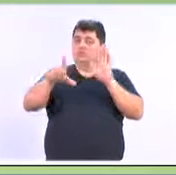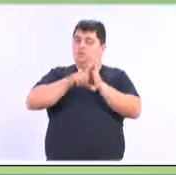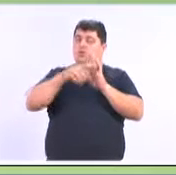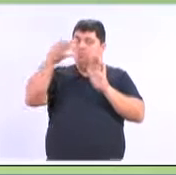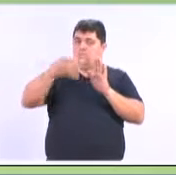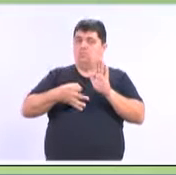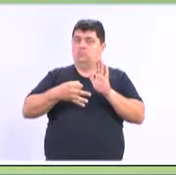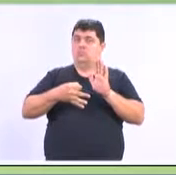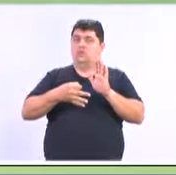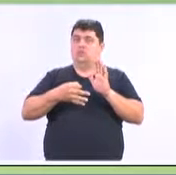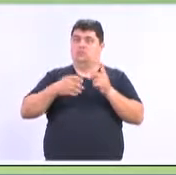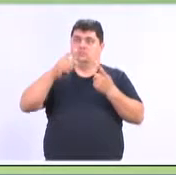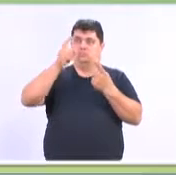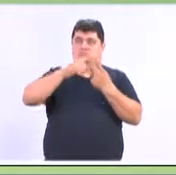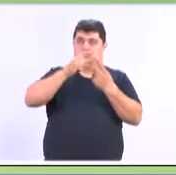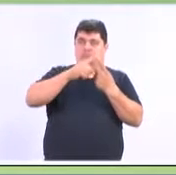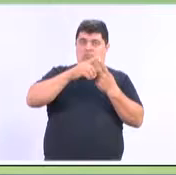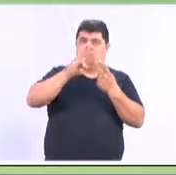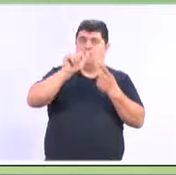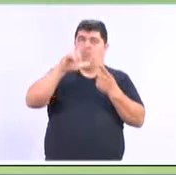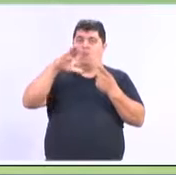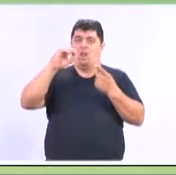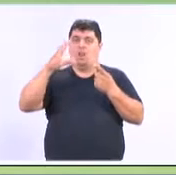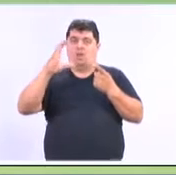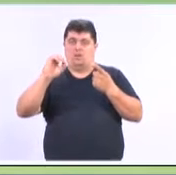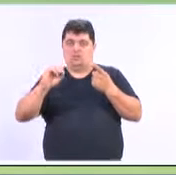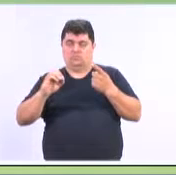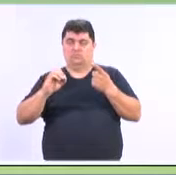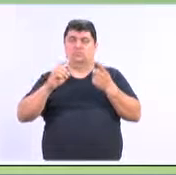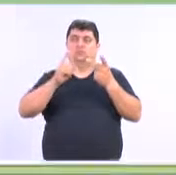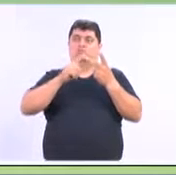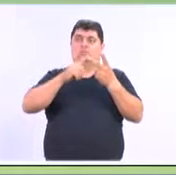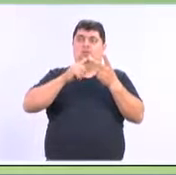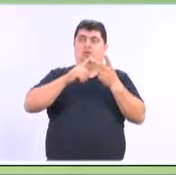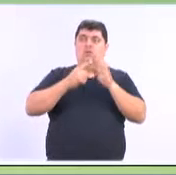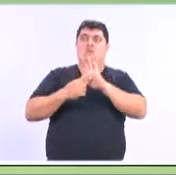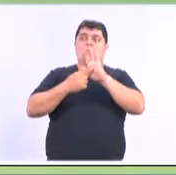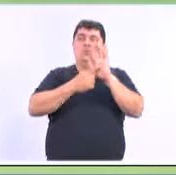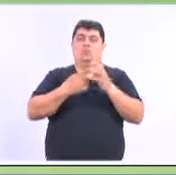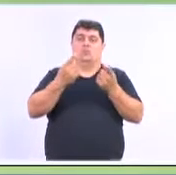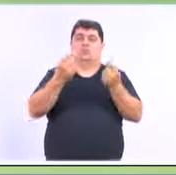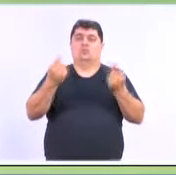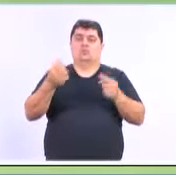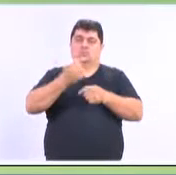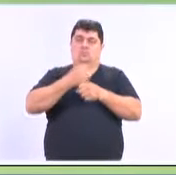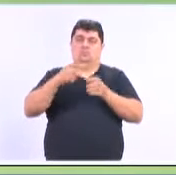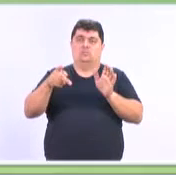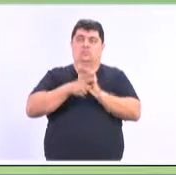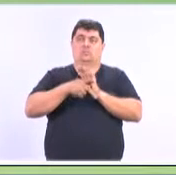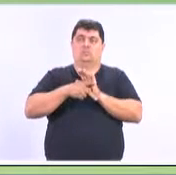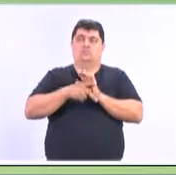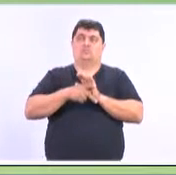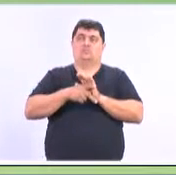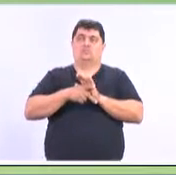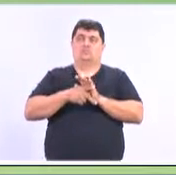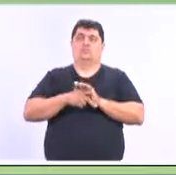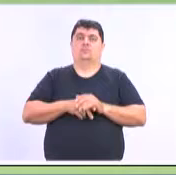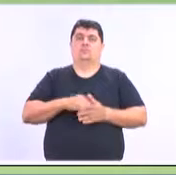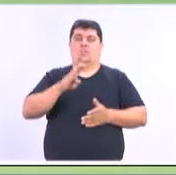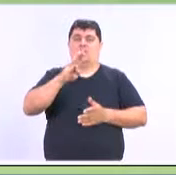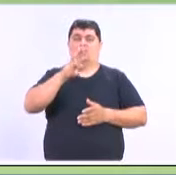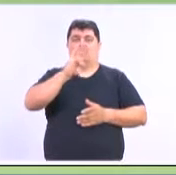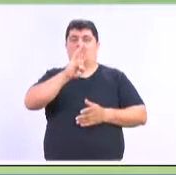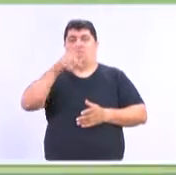balanço patrimonial e na demonstração do resultado do exercício. Ou seja, no balanço patrimonial,